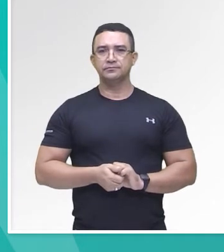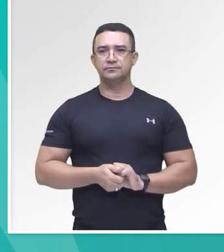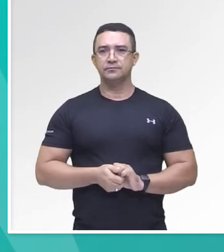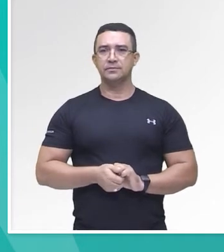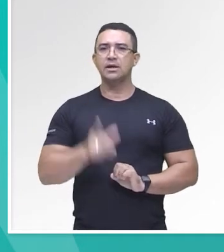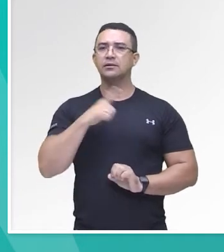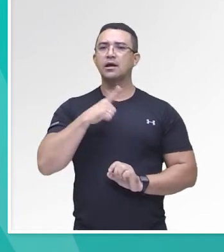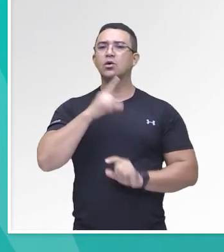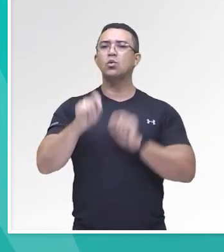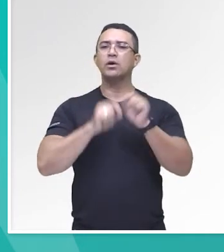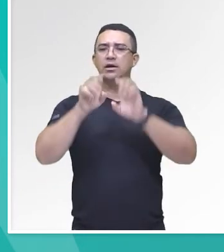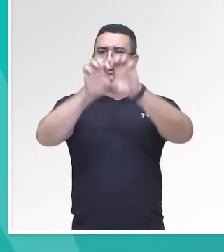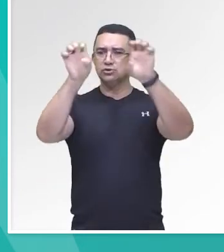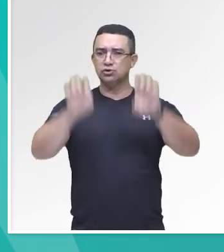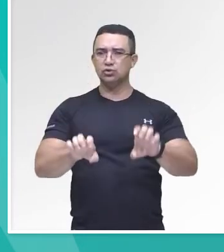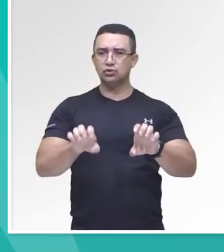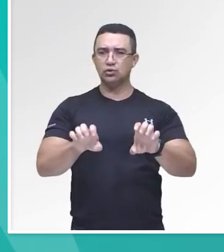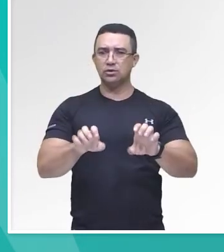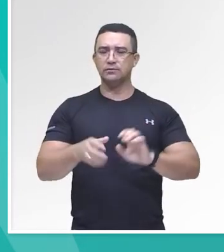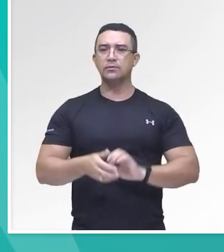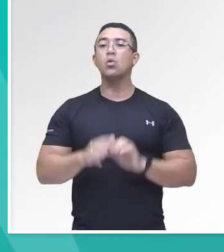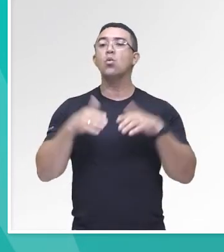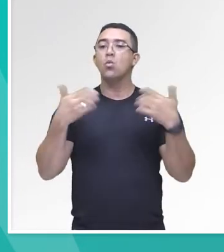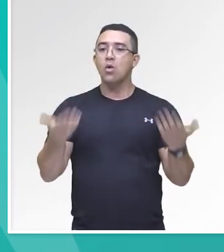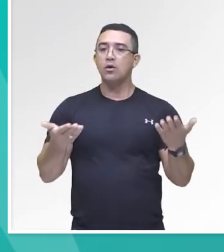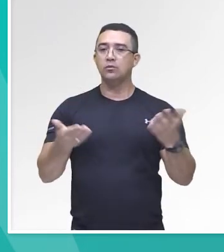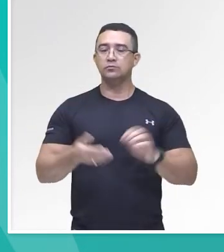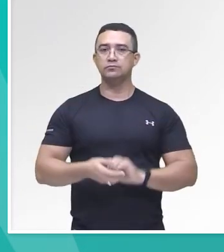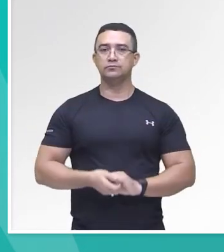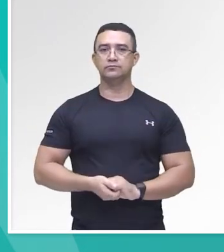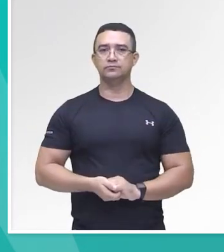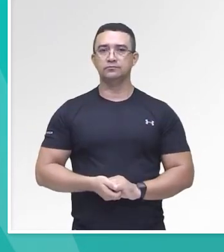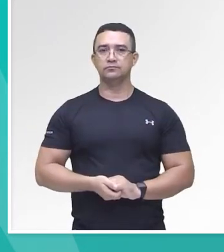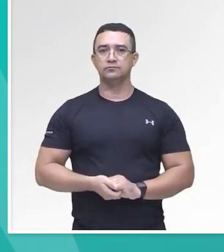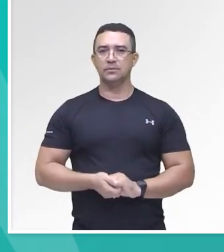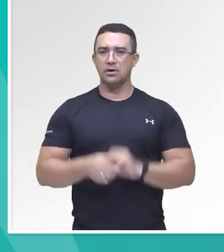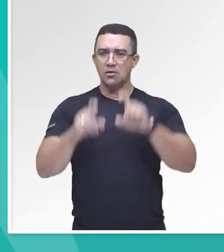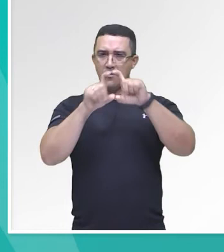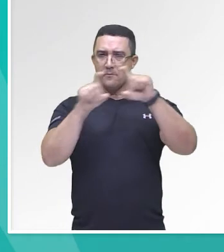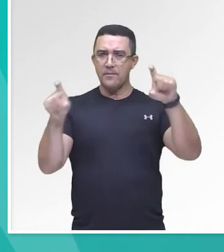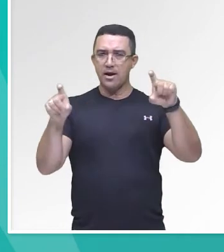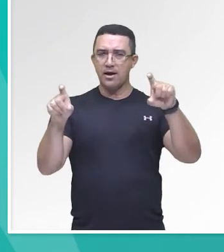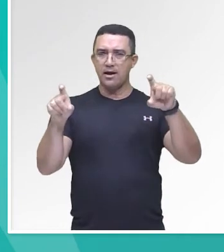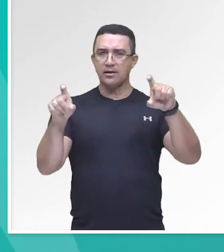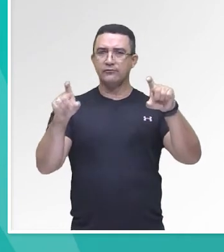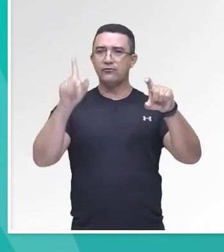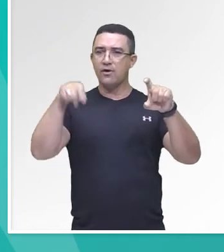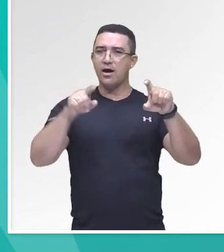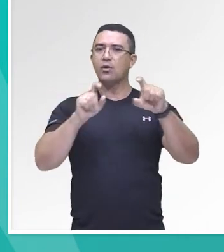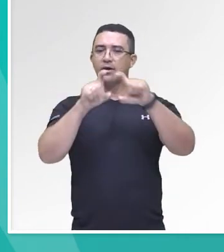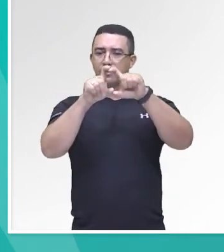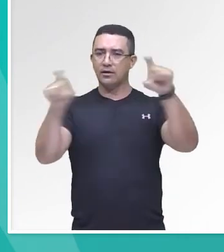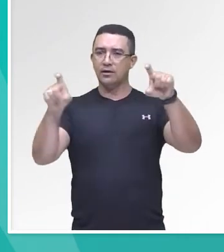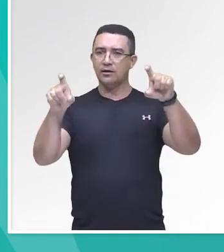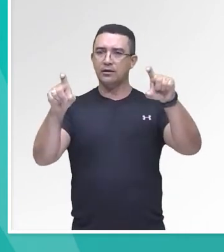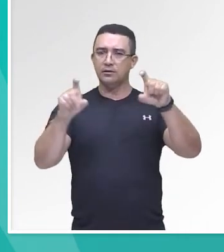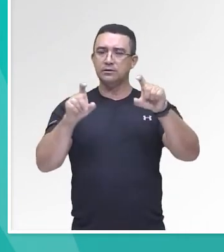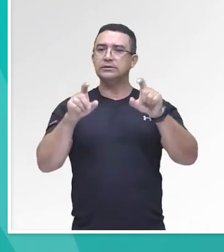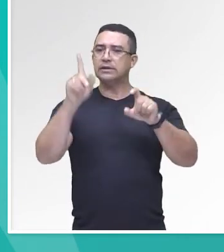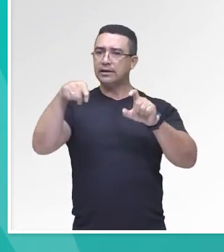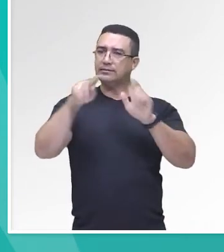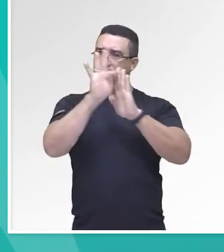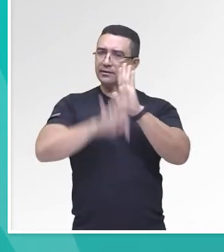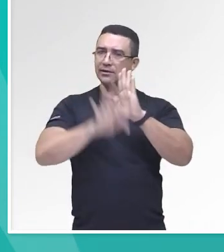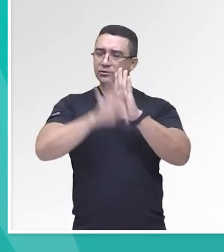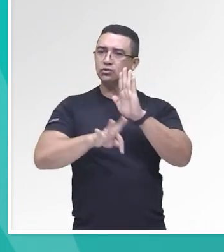têm uma estrutura que é a seguinte, acompanhem a leitura. Um parágrafo é uma unidade textual formada por uma